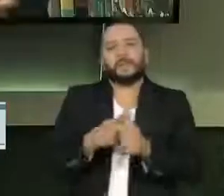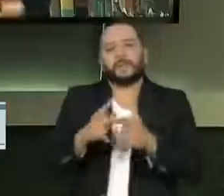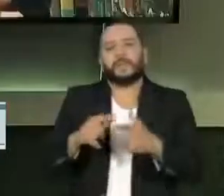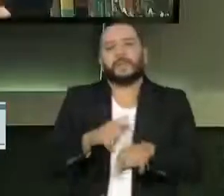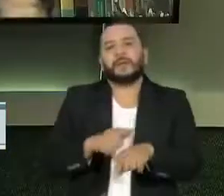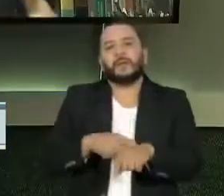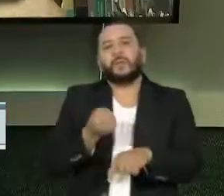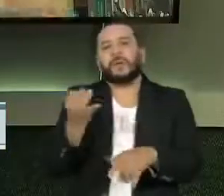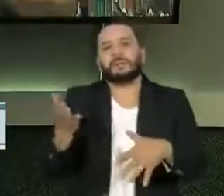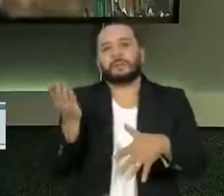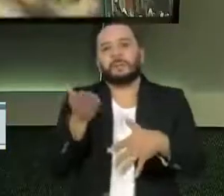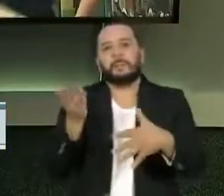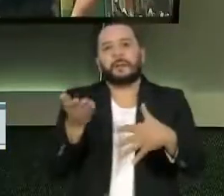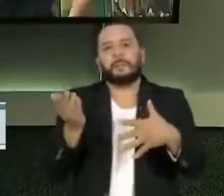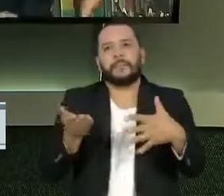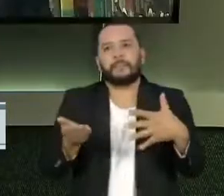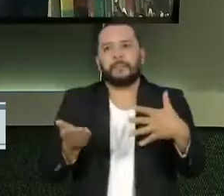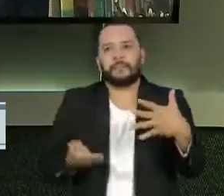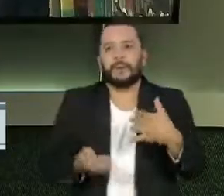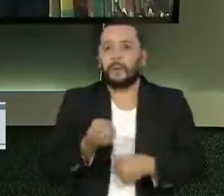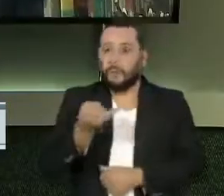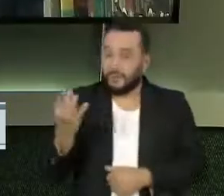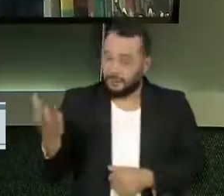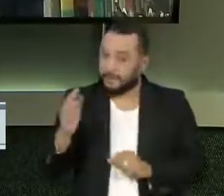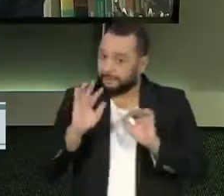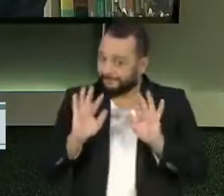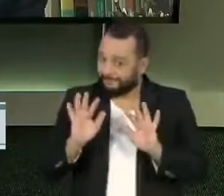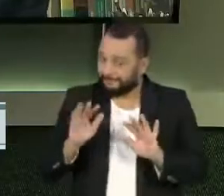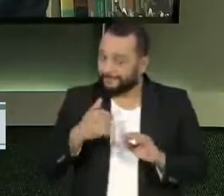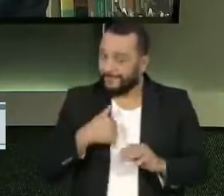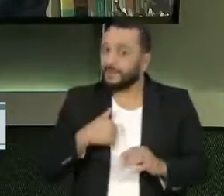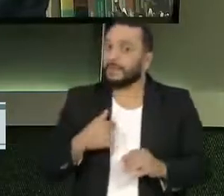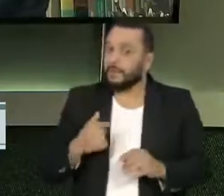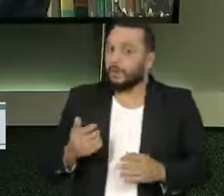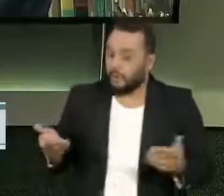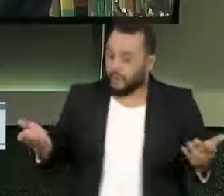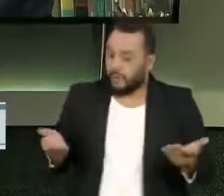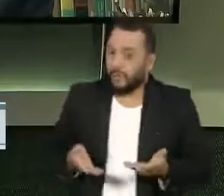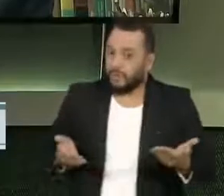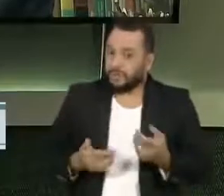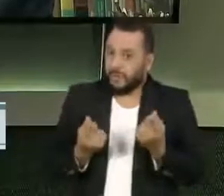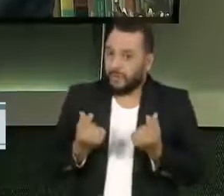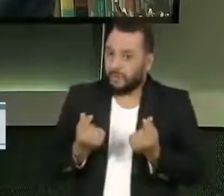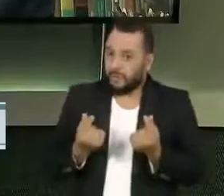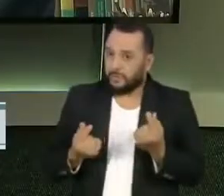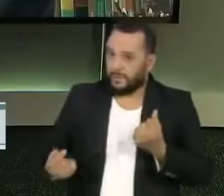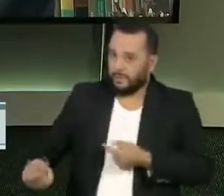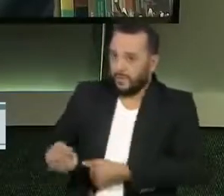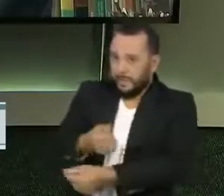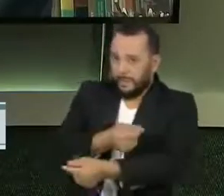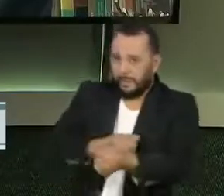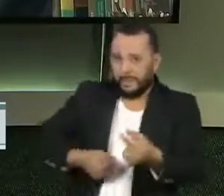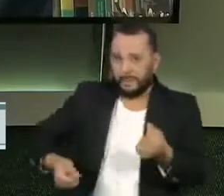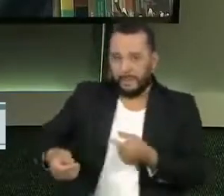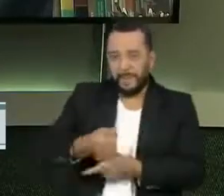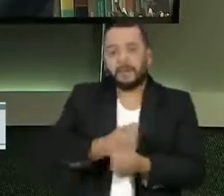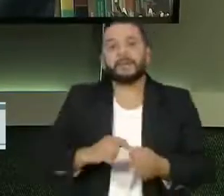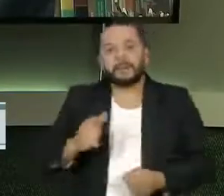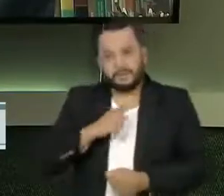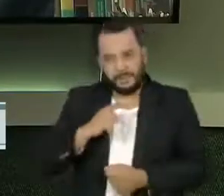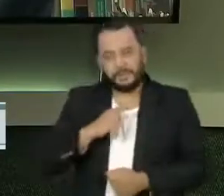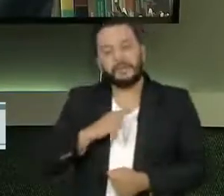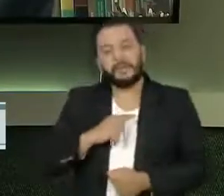Nós vimos que para manter a economia girando, para socorrer a economia neste momento, foi autorizado o aumento